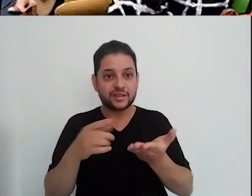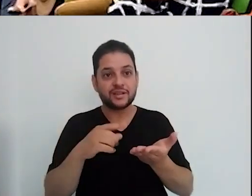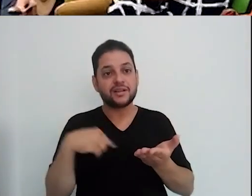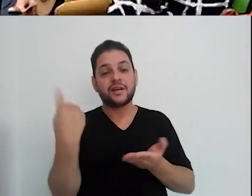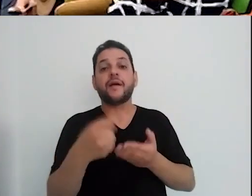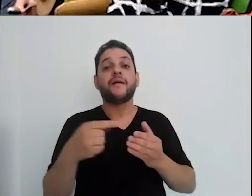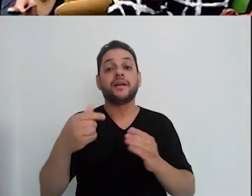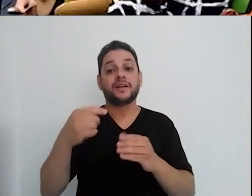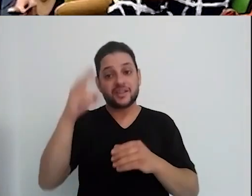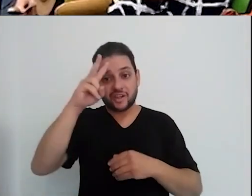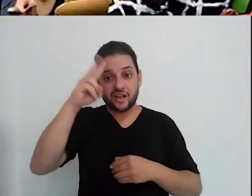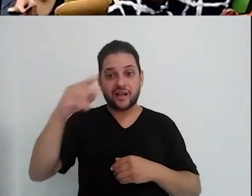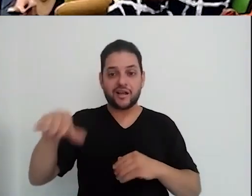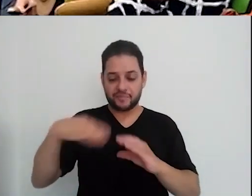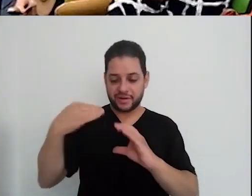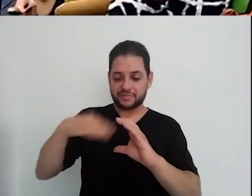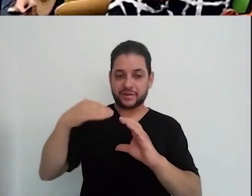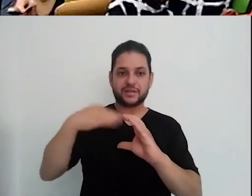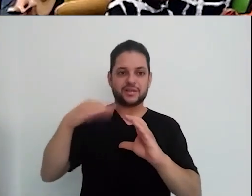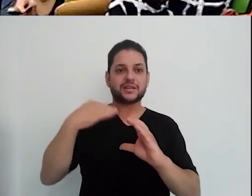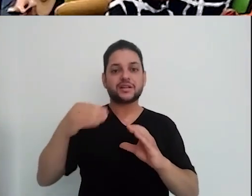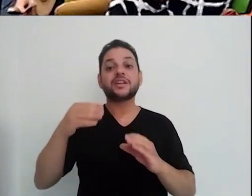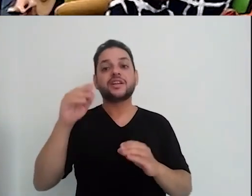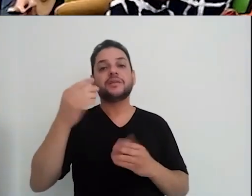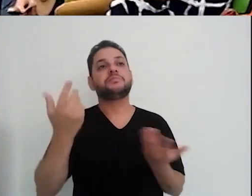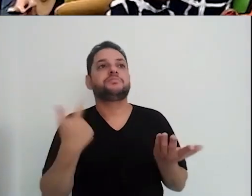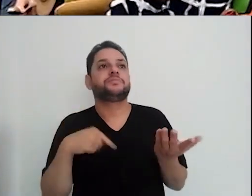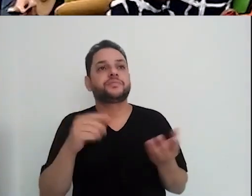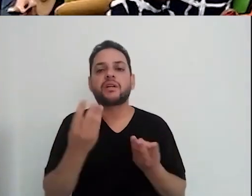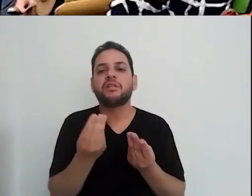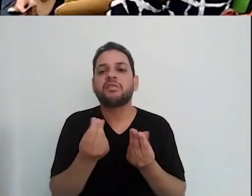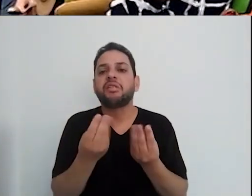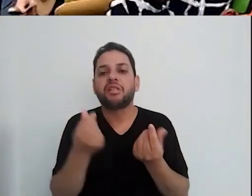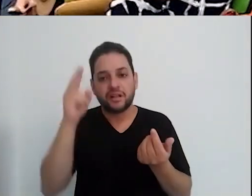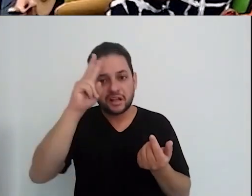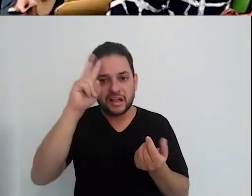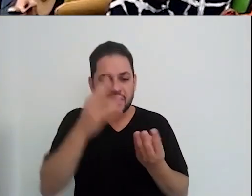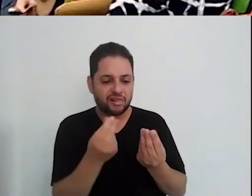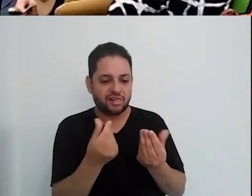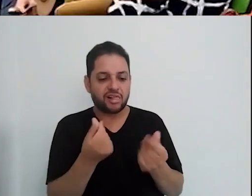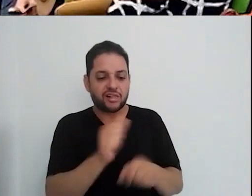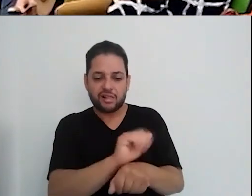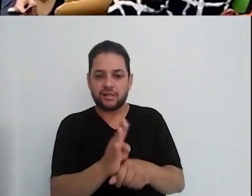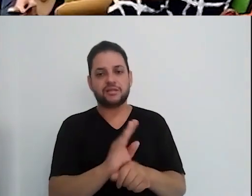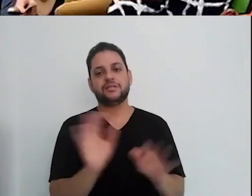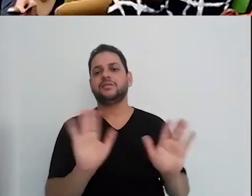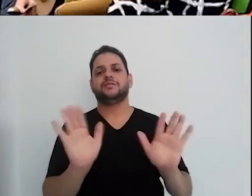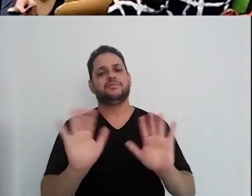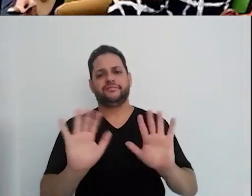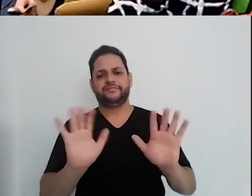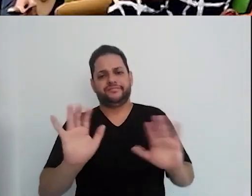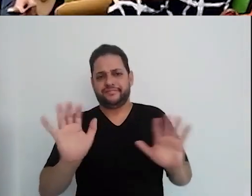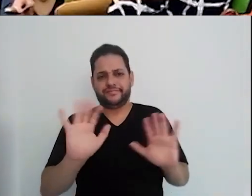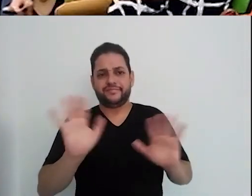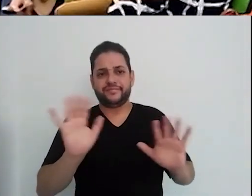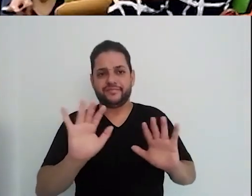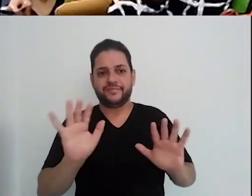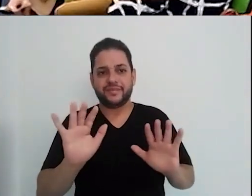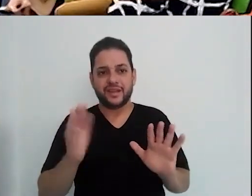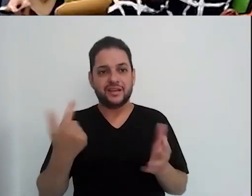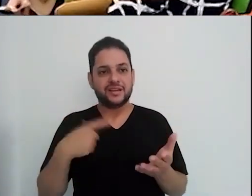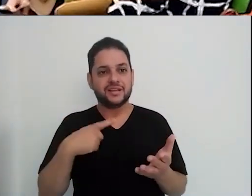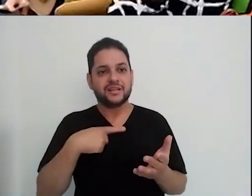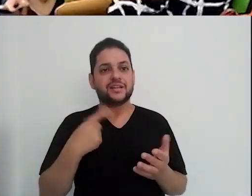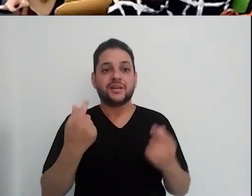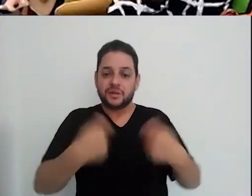gente, tá? Não história abstrata, pelo amor de Deus, tá? Não me venha com histórias abstratas, não tem como, a gente não tem como trabalhar com isso, a gente precisa